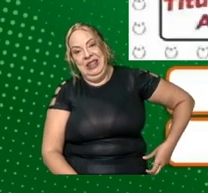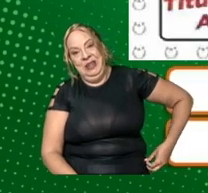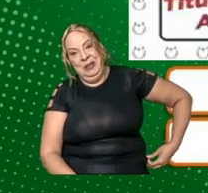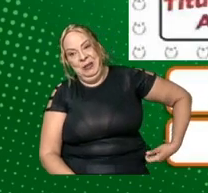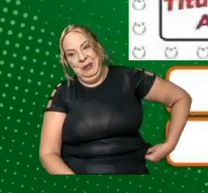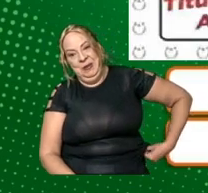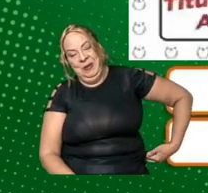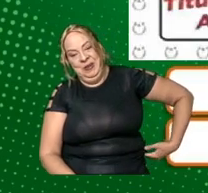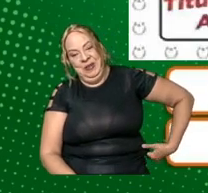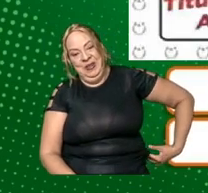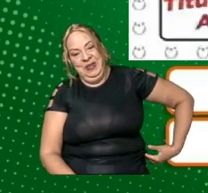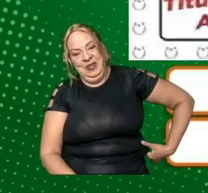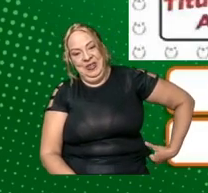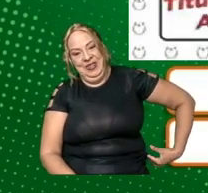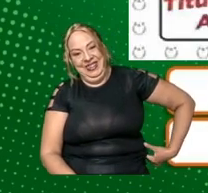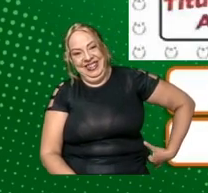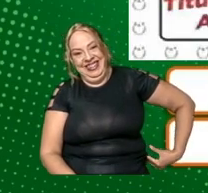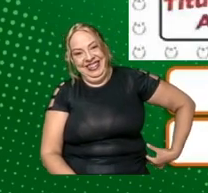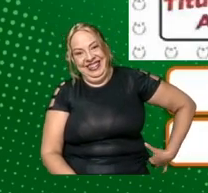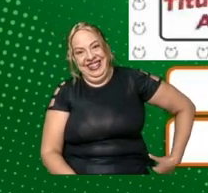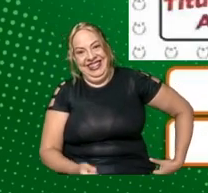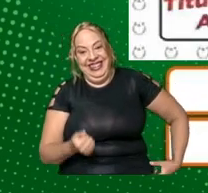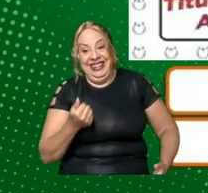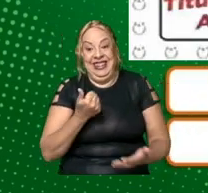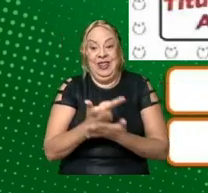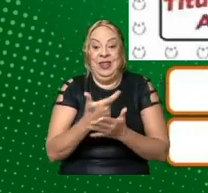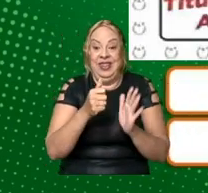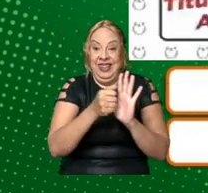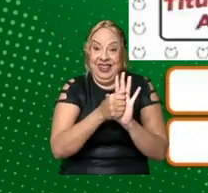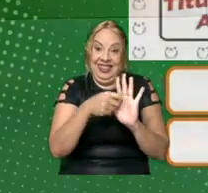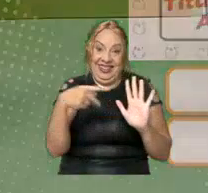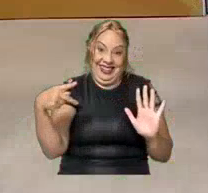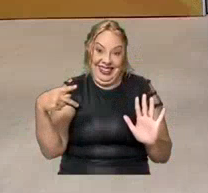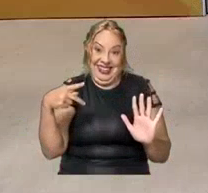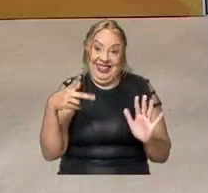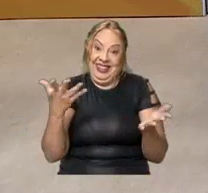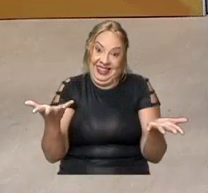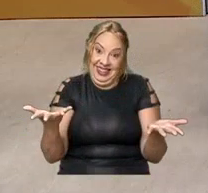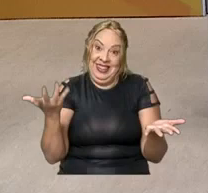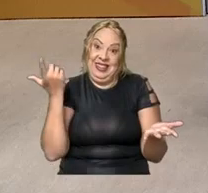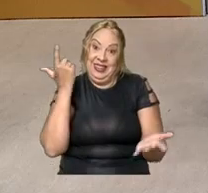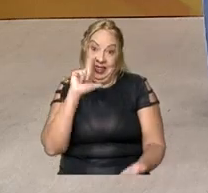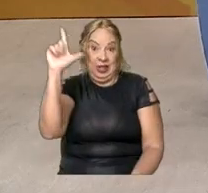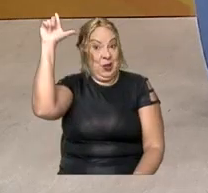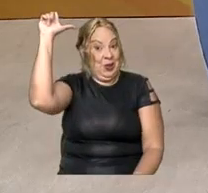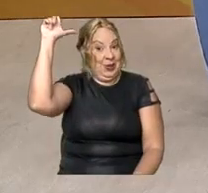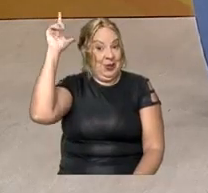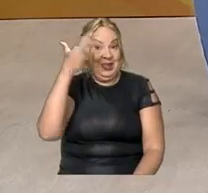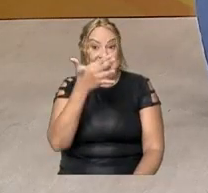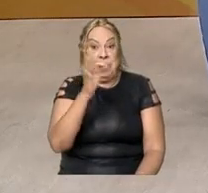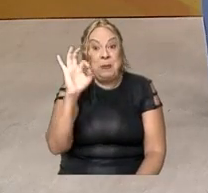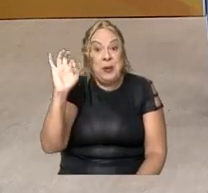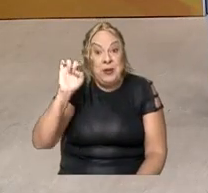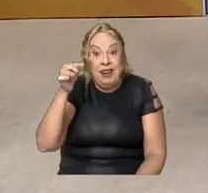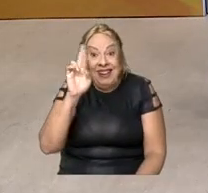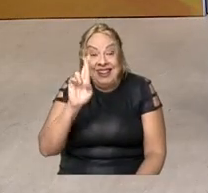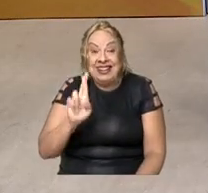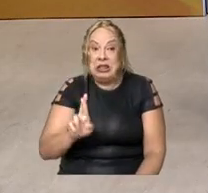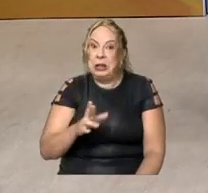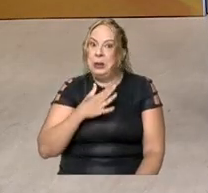reais. Olha só, a Sueli adquiriu pelo aplicativo e faturou 100